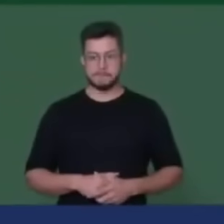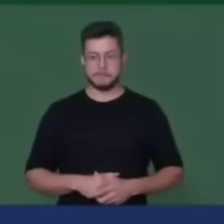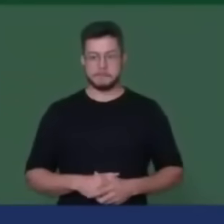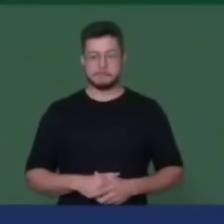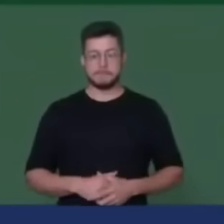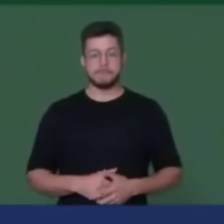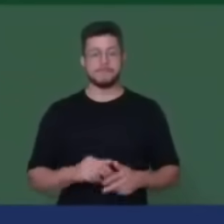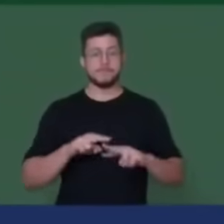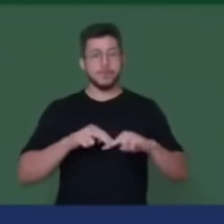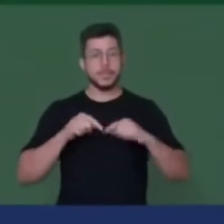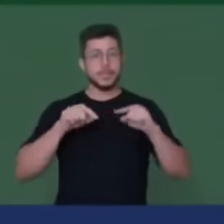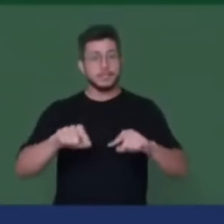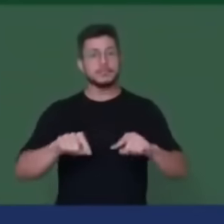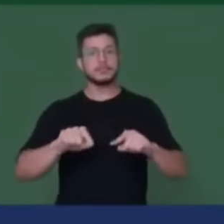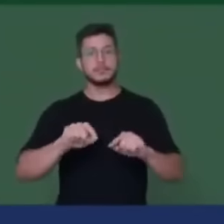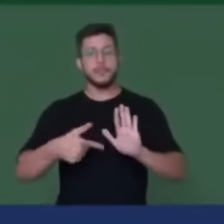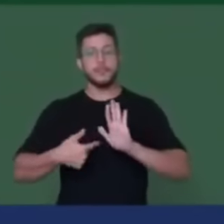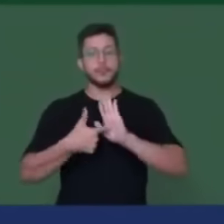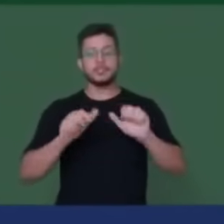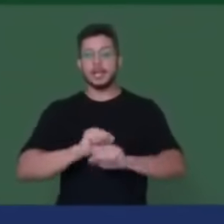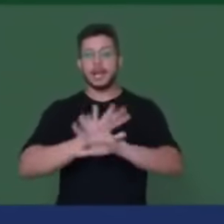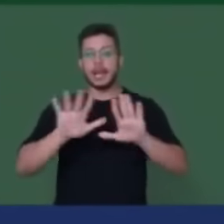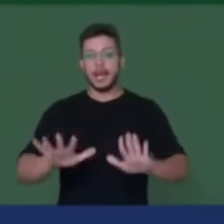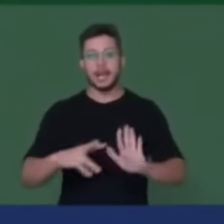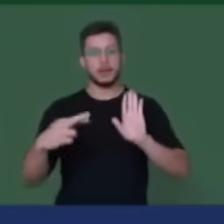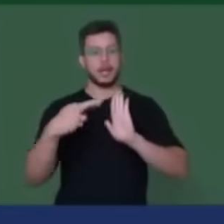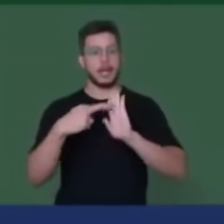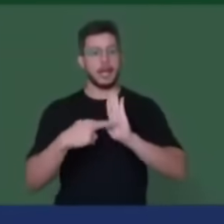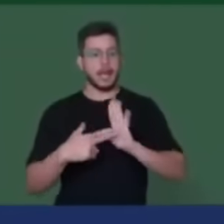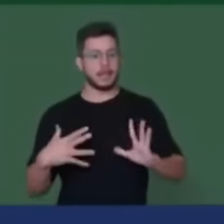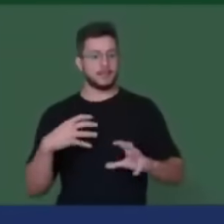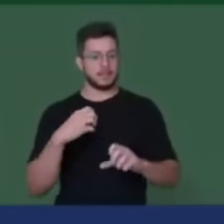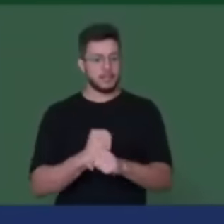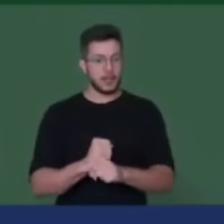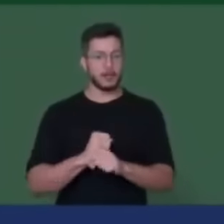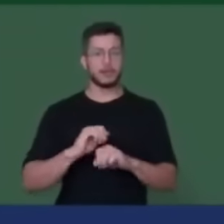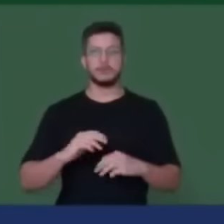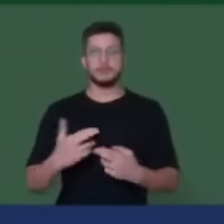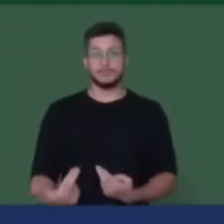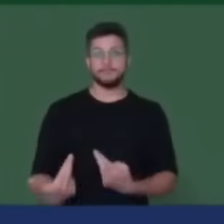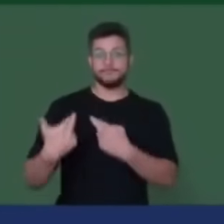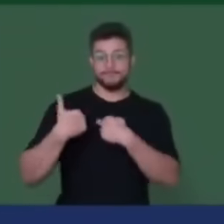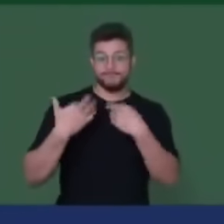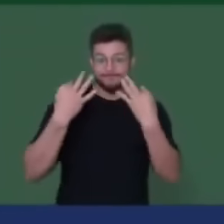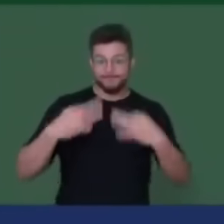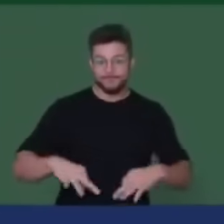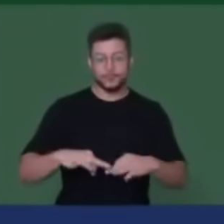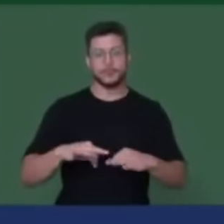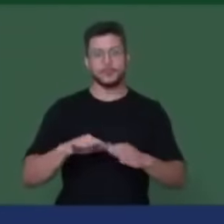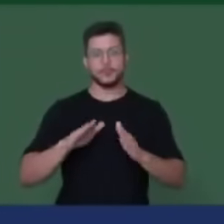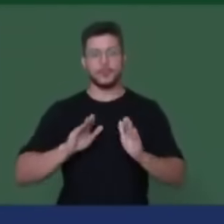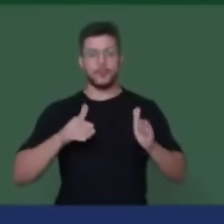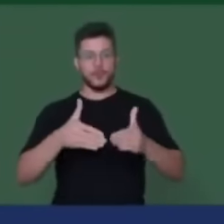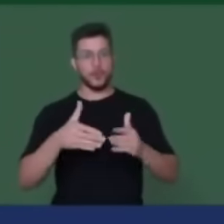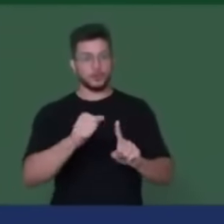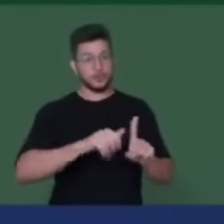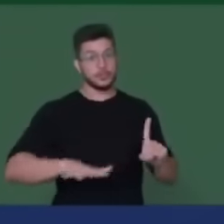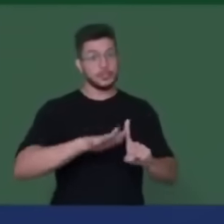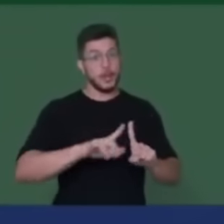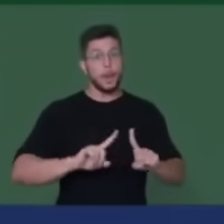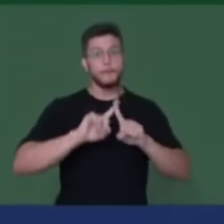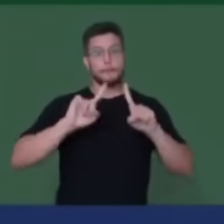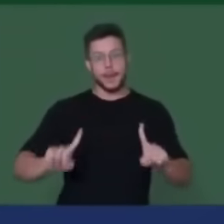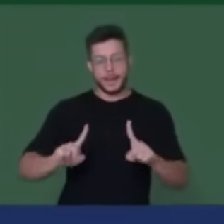que traga previsibilidade, que traga responsabilidade com viés social, mas, acima de tudo, controle